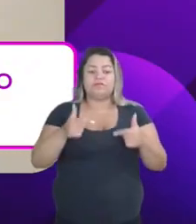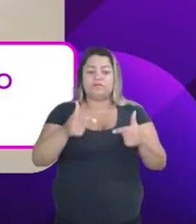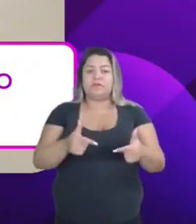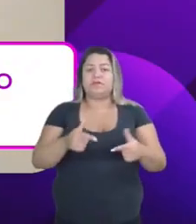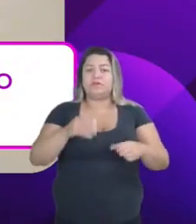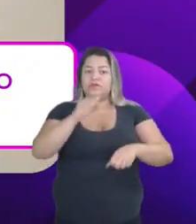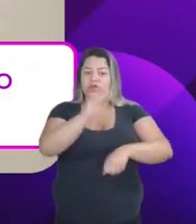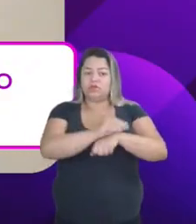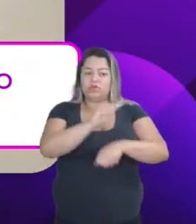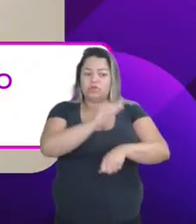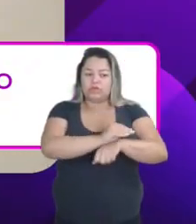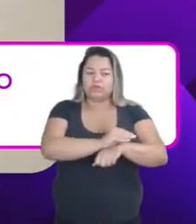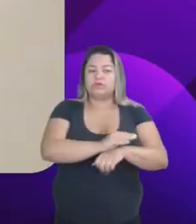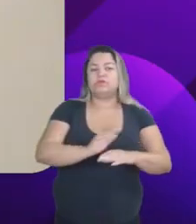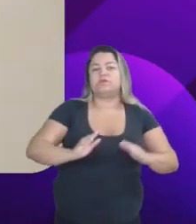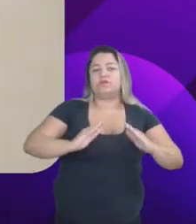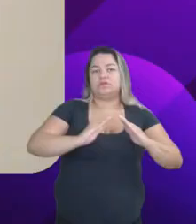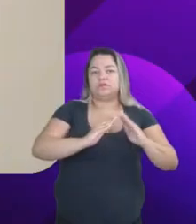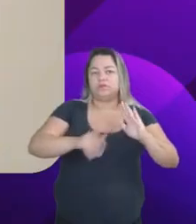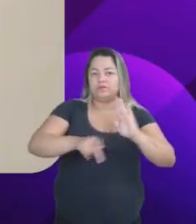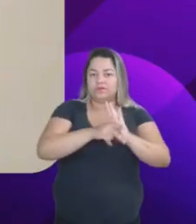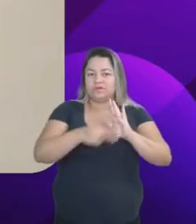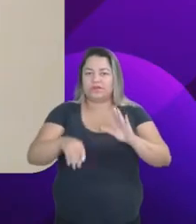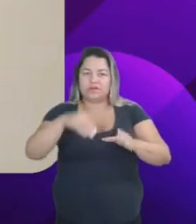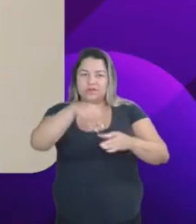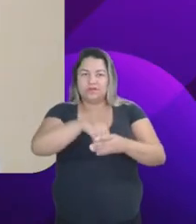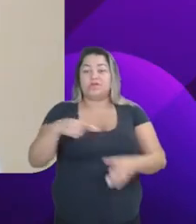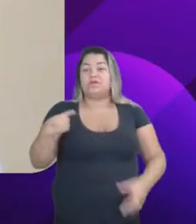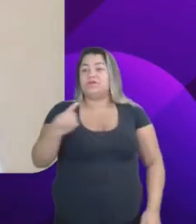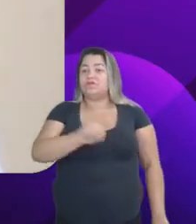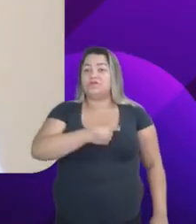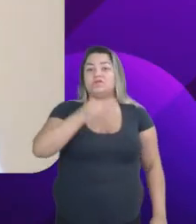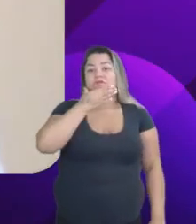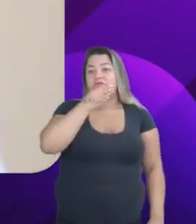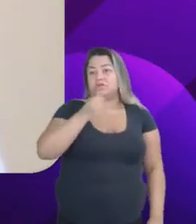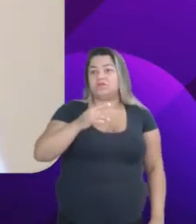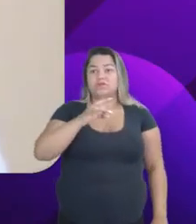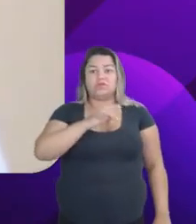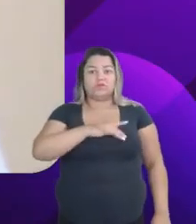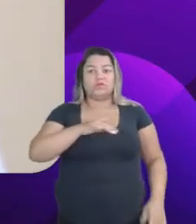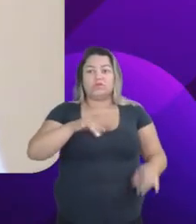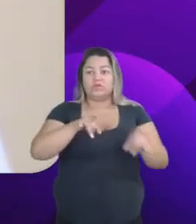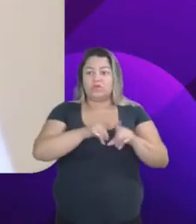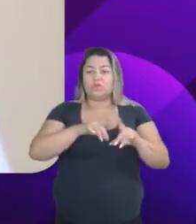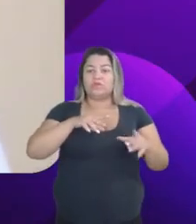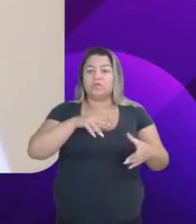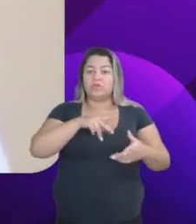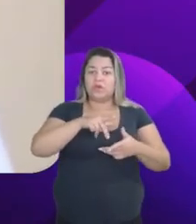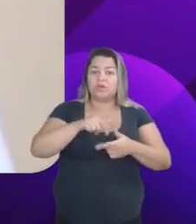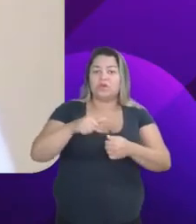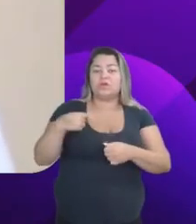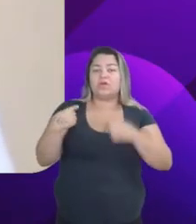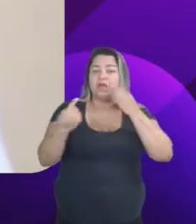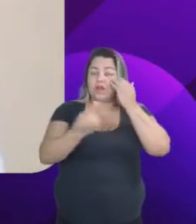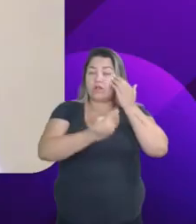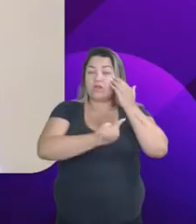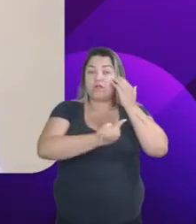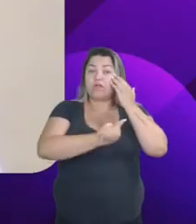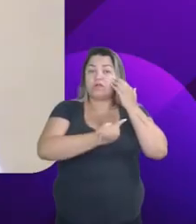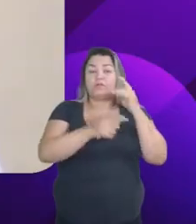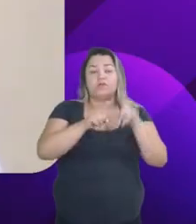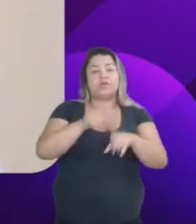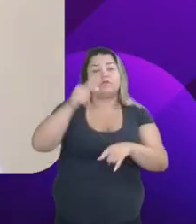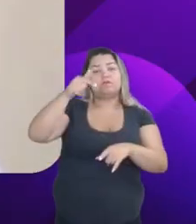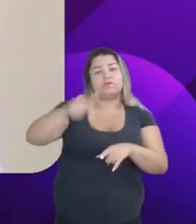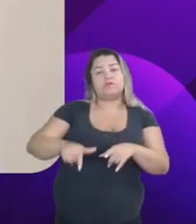de cuidadoras, de donas de casa. E os nossos meninos, dos destemidos, dos fortes. A gente faz isso também através de outros